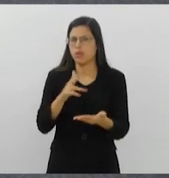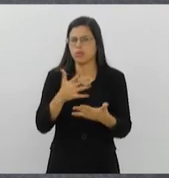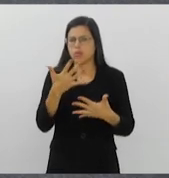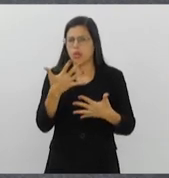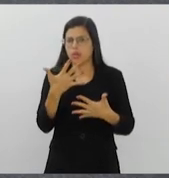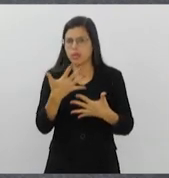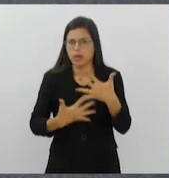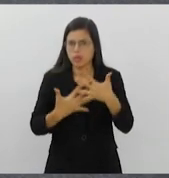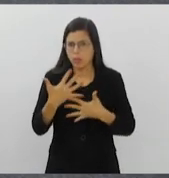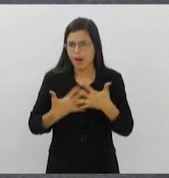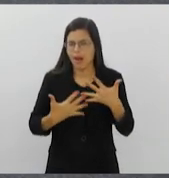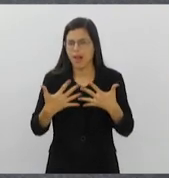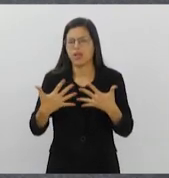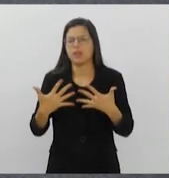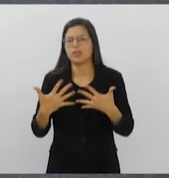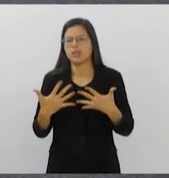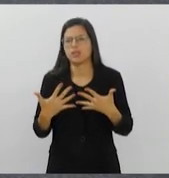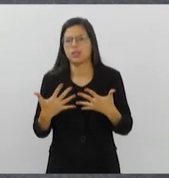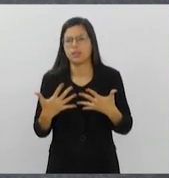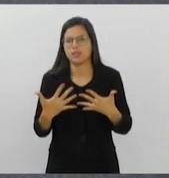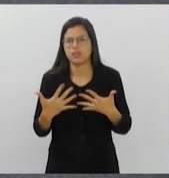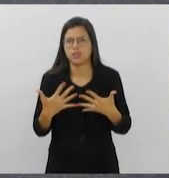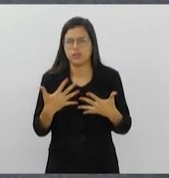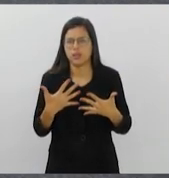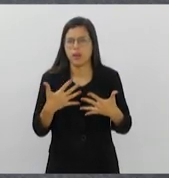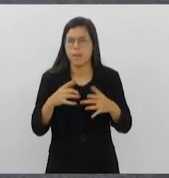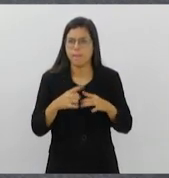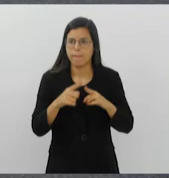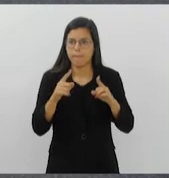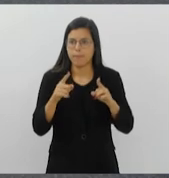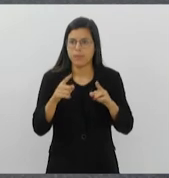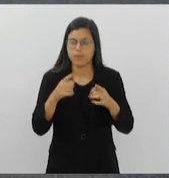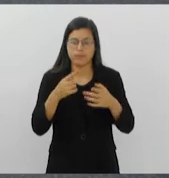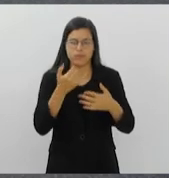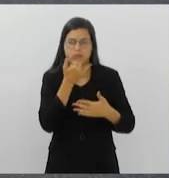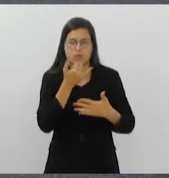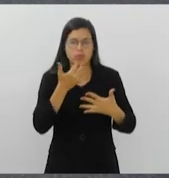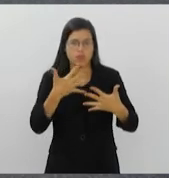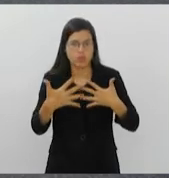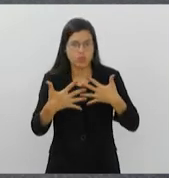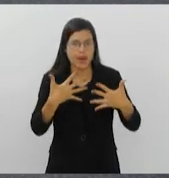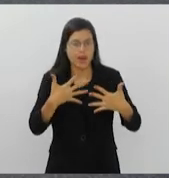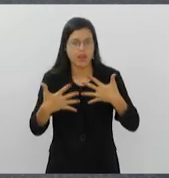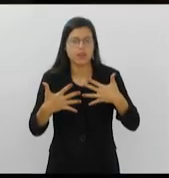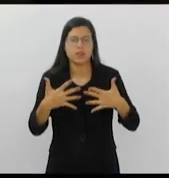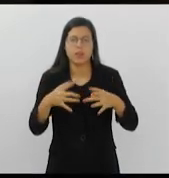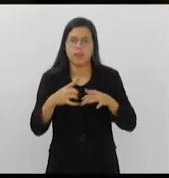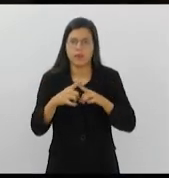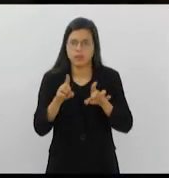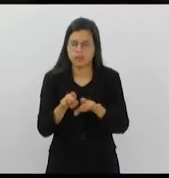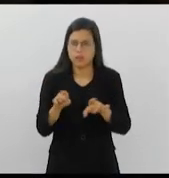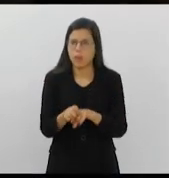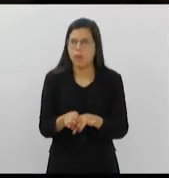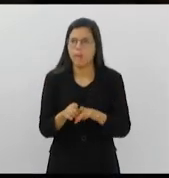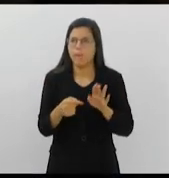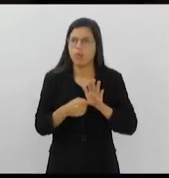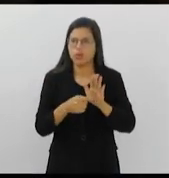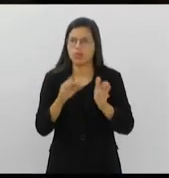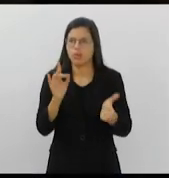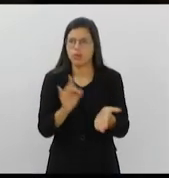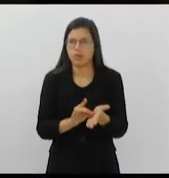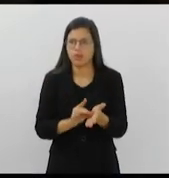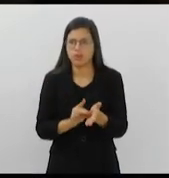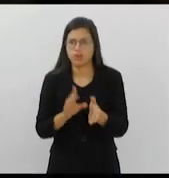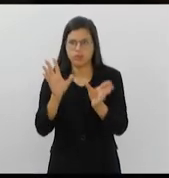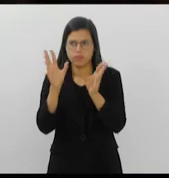transparência à população, mas que dê veracidade aos fatos tratados em contrato de concessão. Exatamente, deputado. Essa é a intenção. Para concluir, deputado,